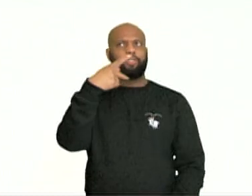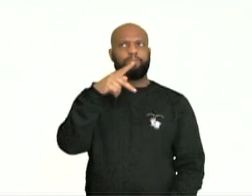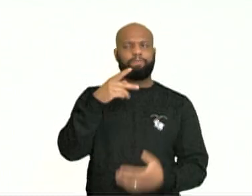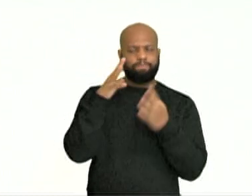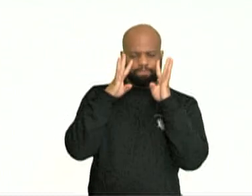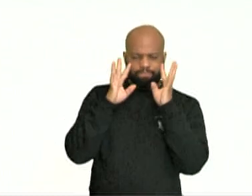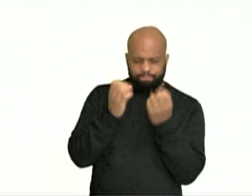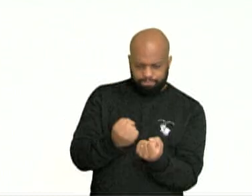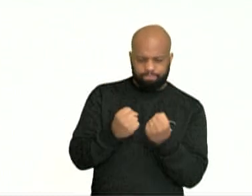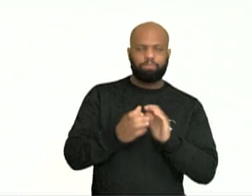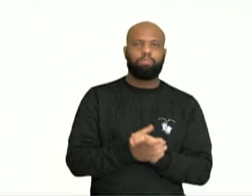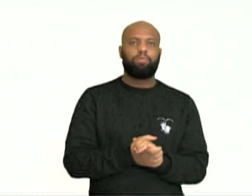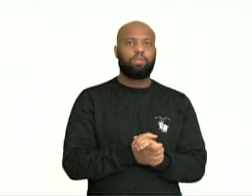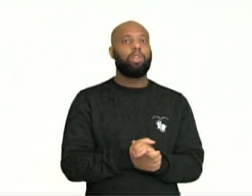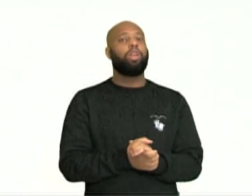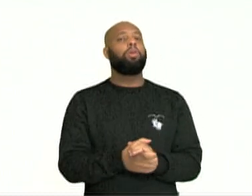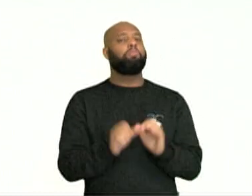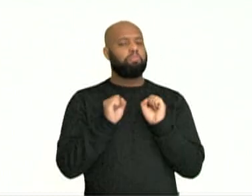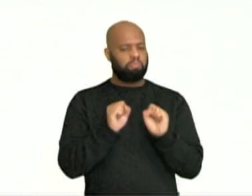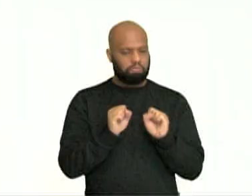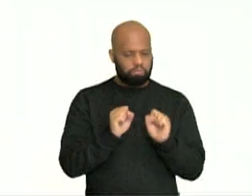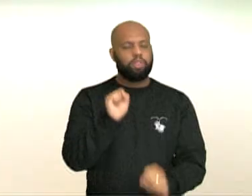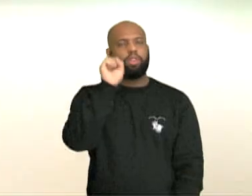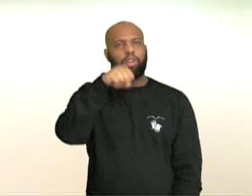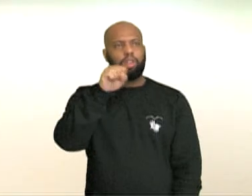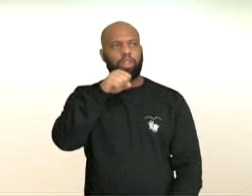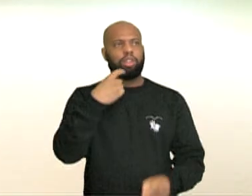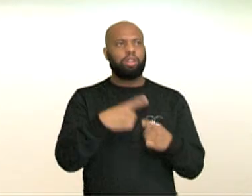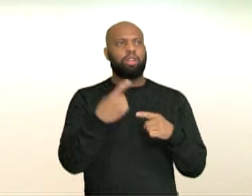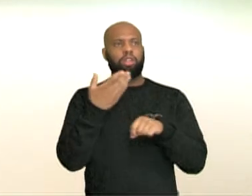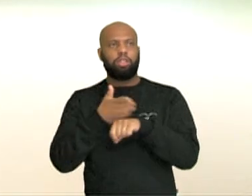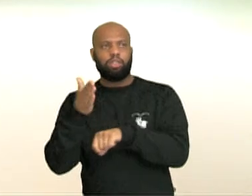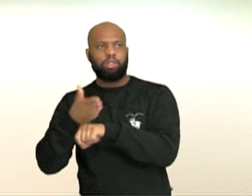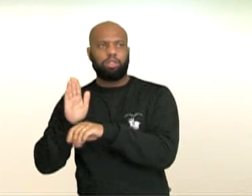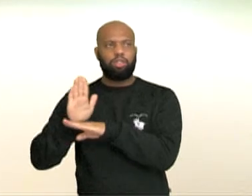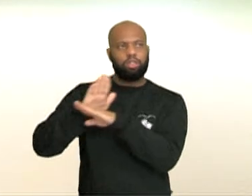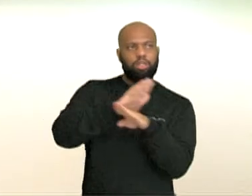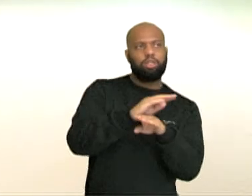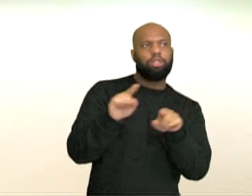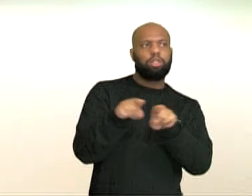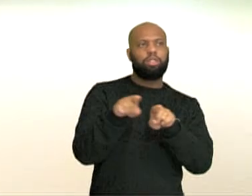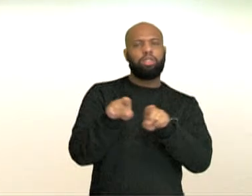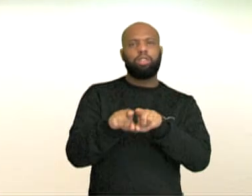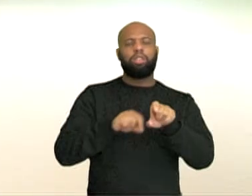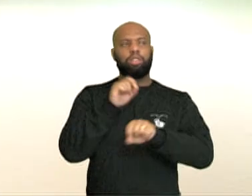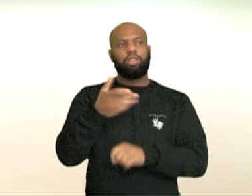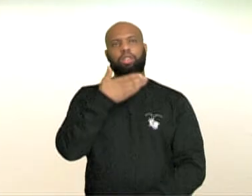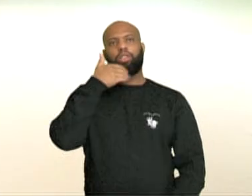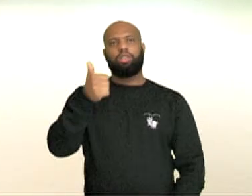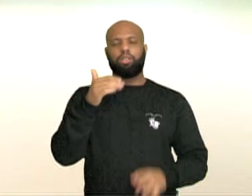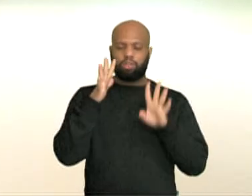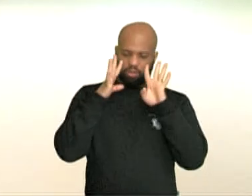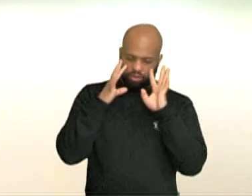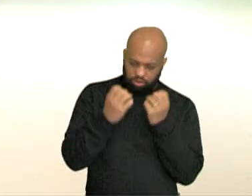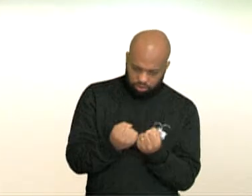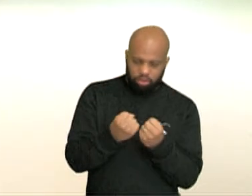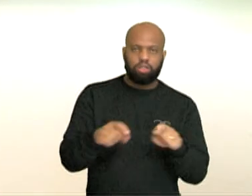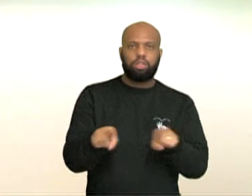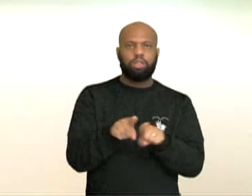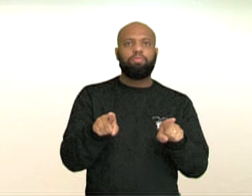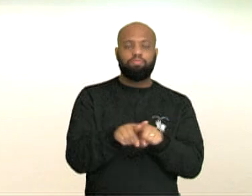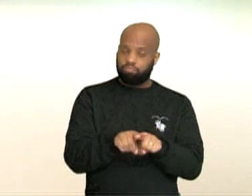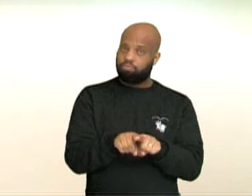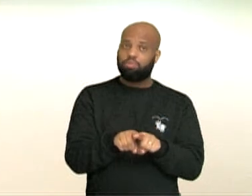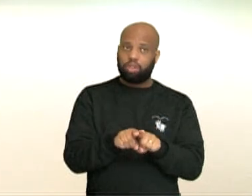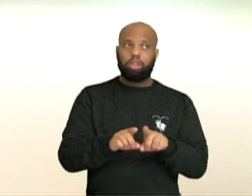concentração? Provavelmente sim, pessoal, é uma prática que ela ajuda também ali na melhora da concentração, da